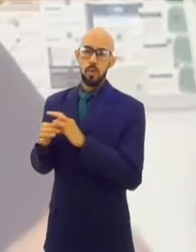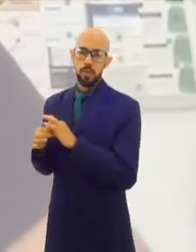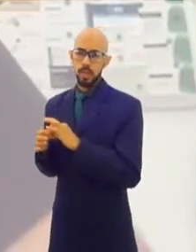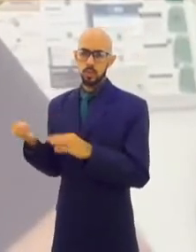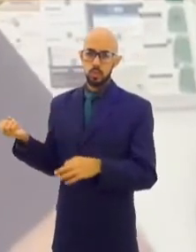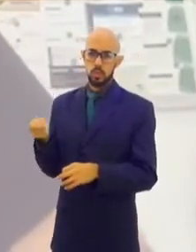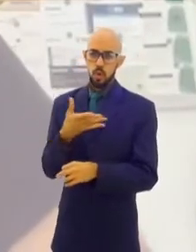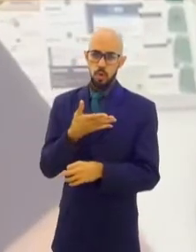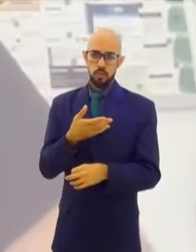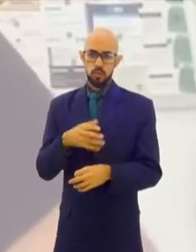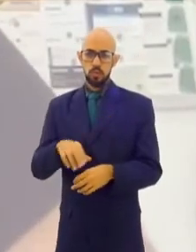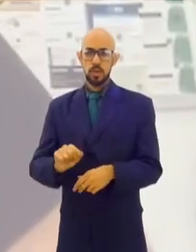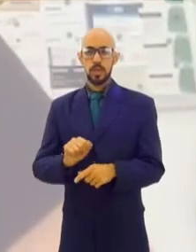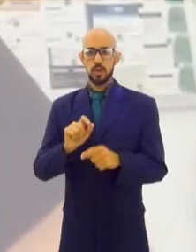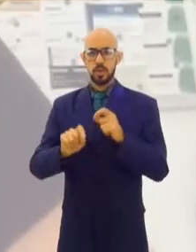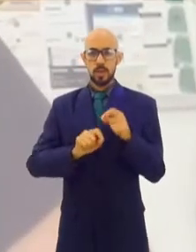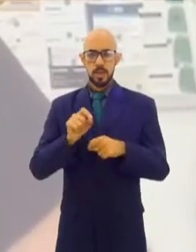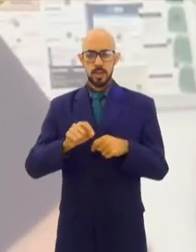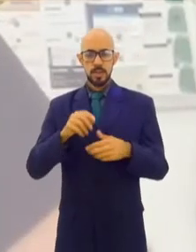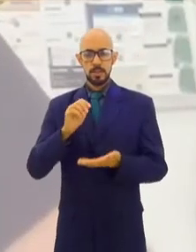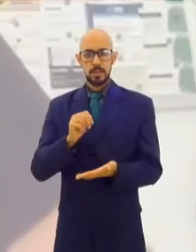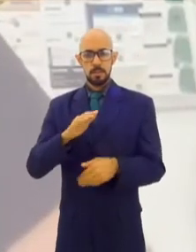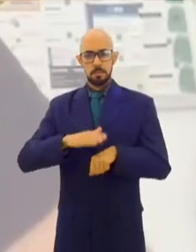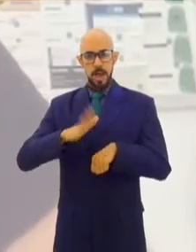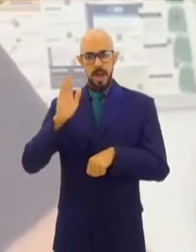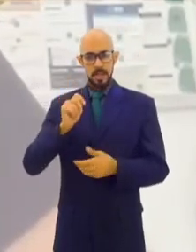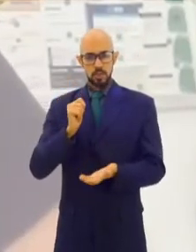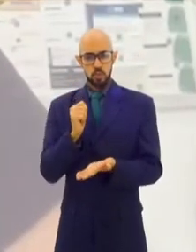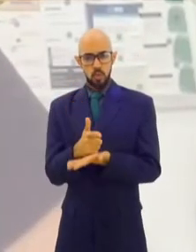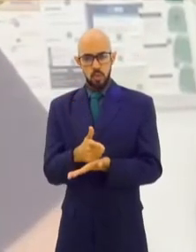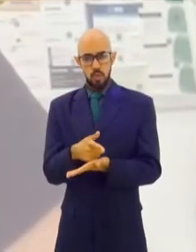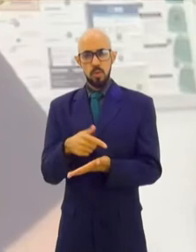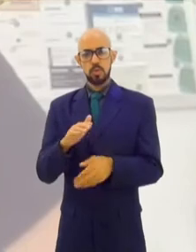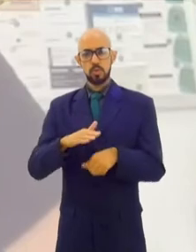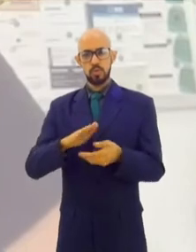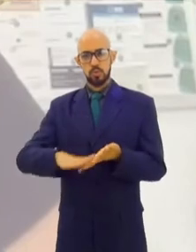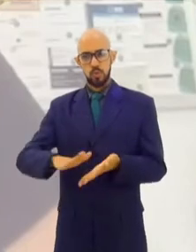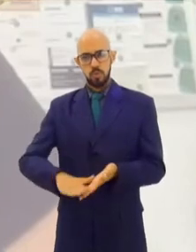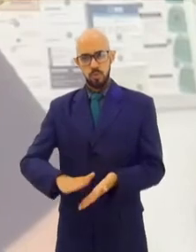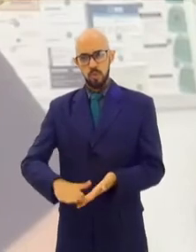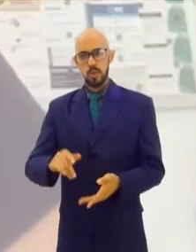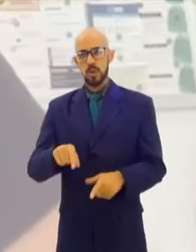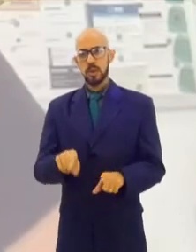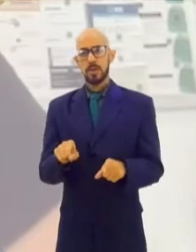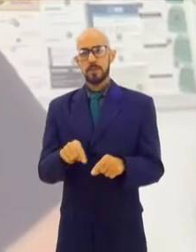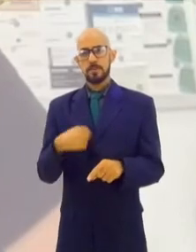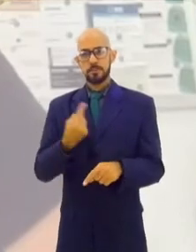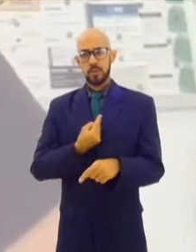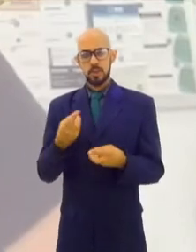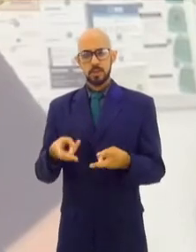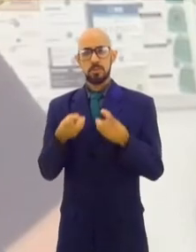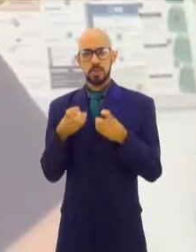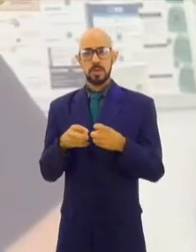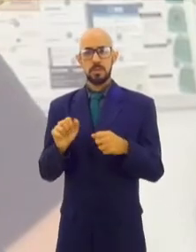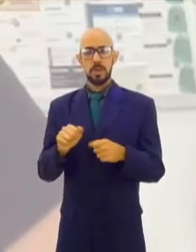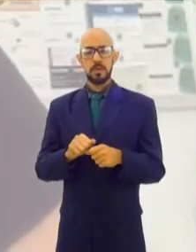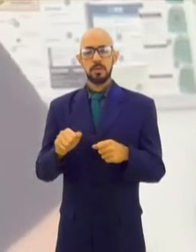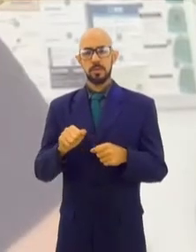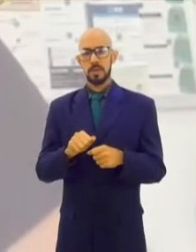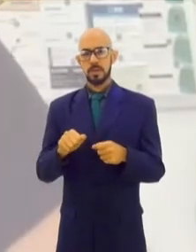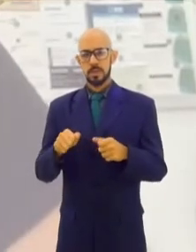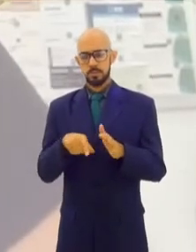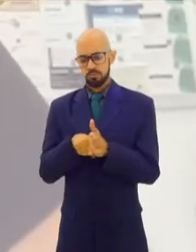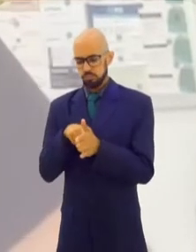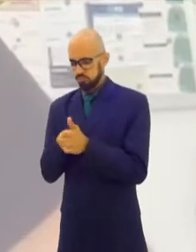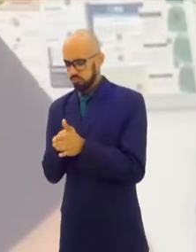com essa tendência né de força aumento do consumo ser a gente tá vendo e No